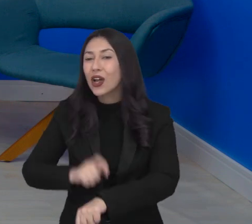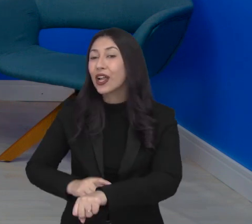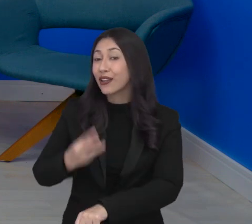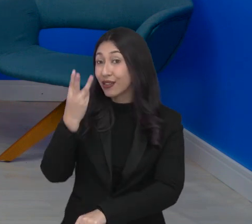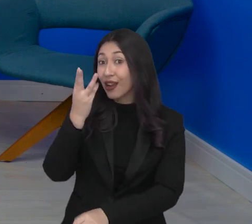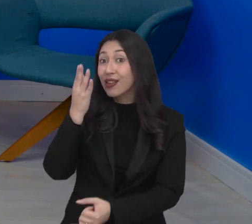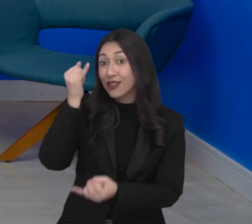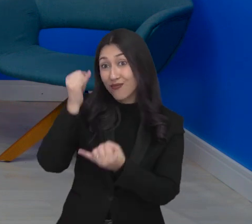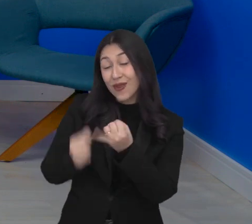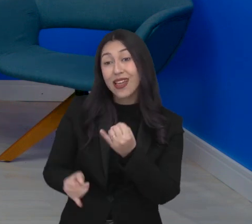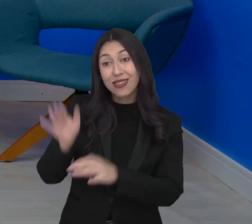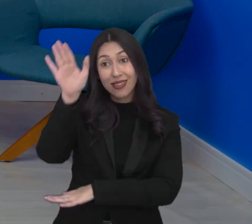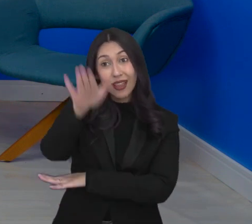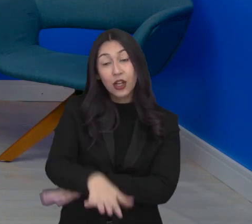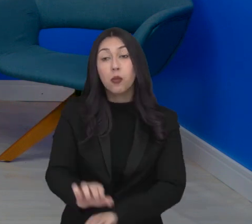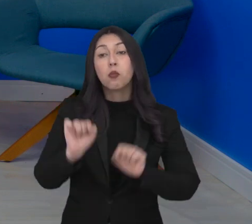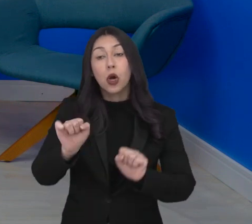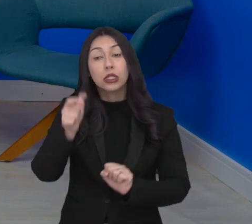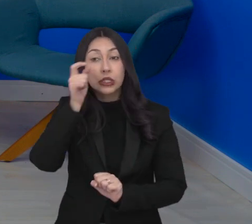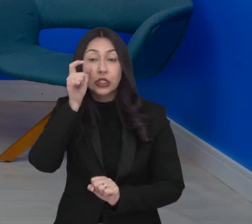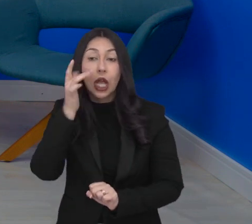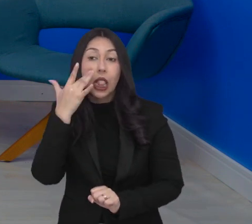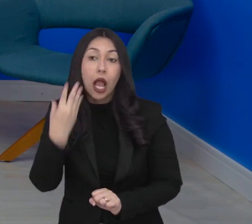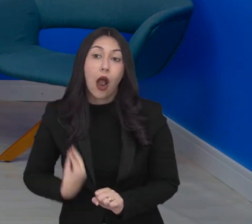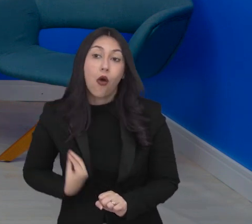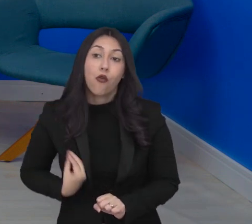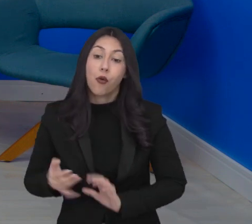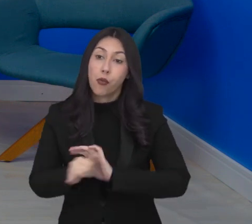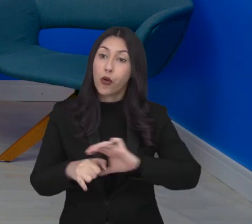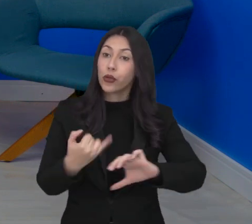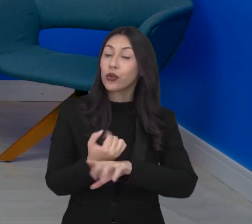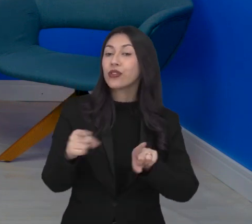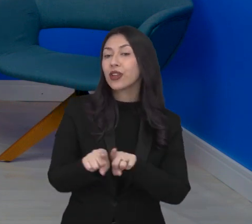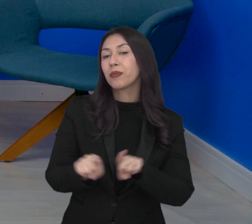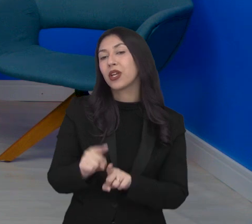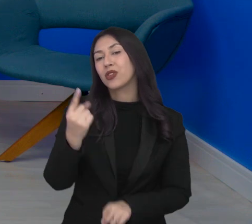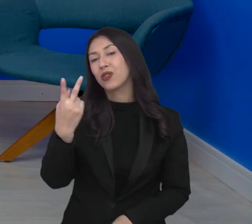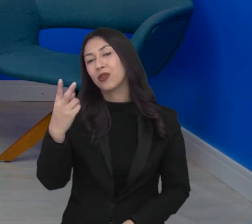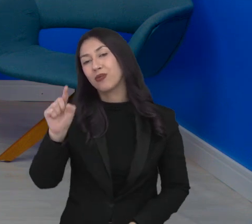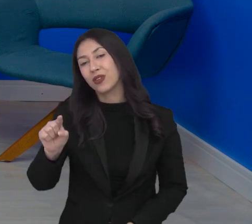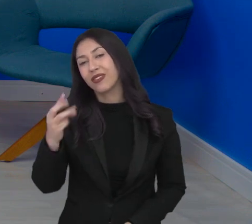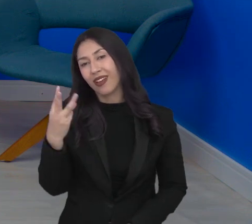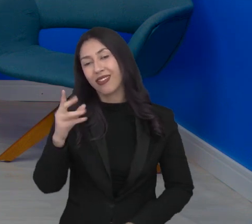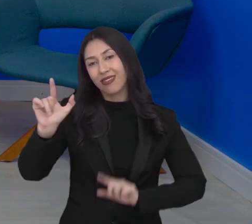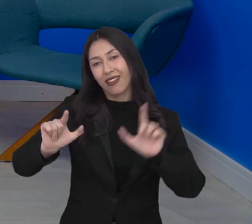3h30 da tarde. Você pode acompanhar ao vivo pelo YouTube ou no canal 12.3 da sua